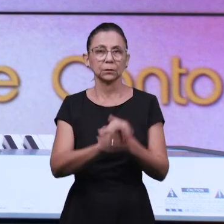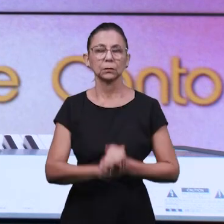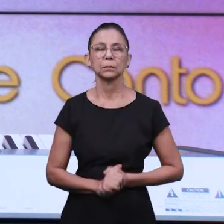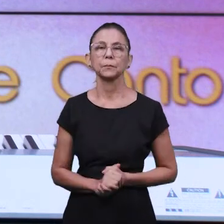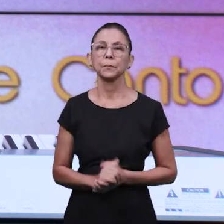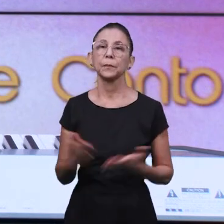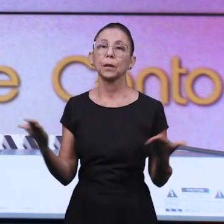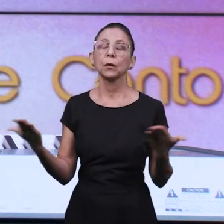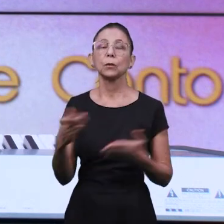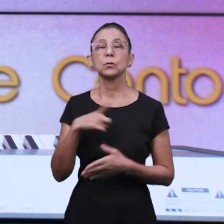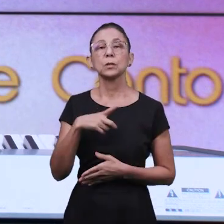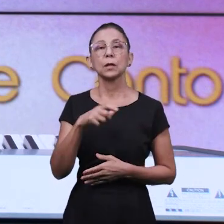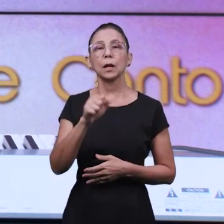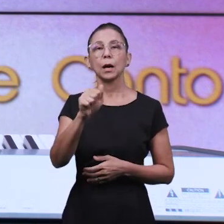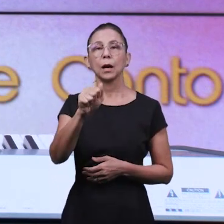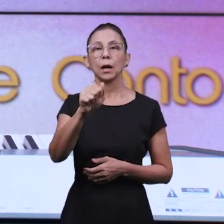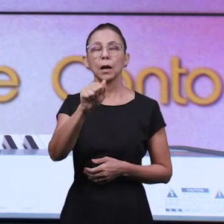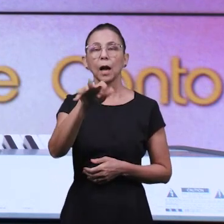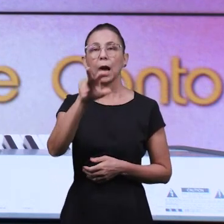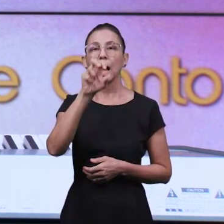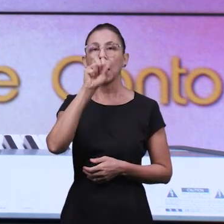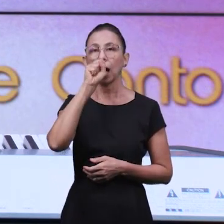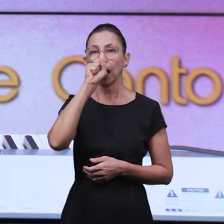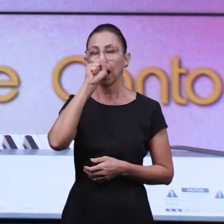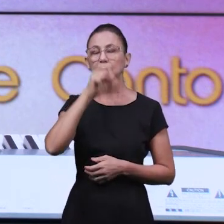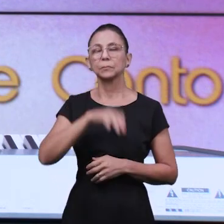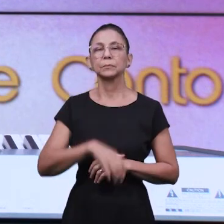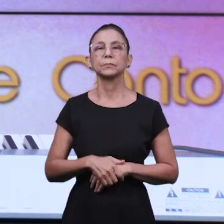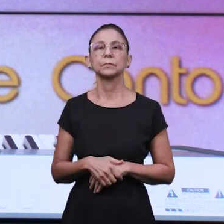parte? Então, nós temos aqui, inspirou,